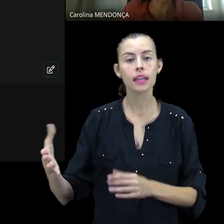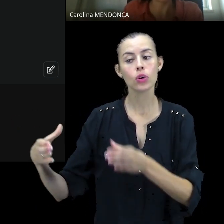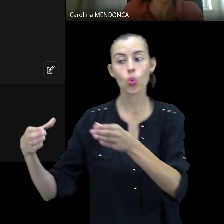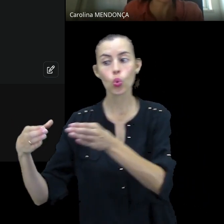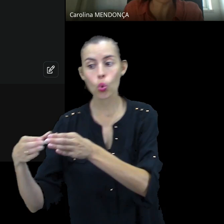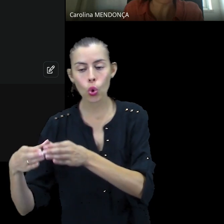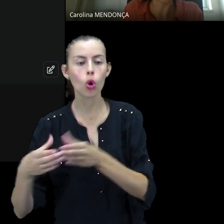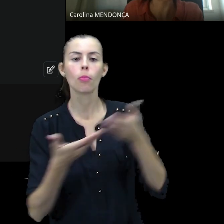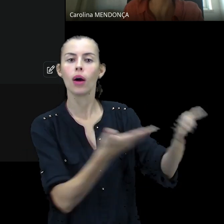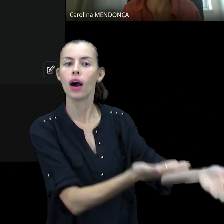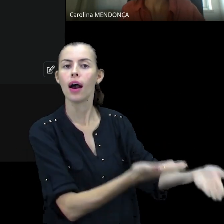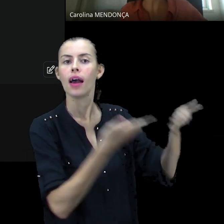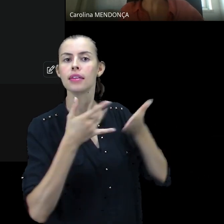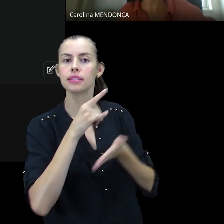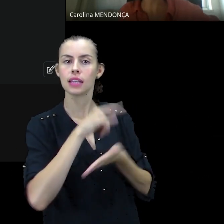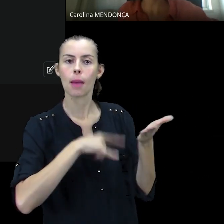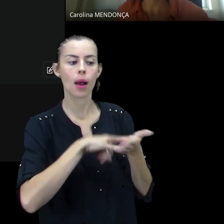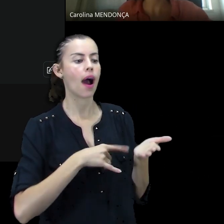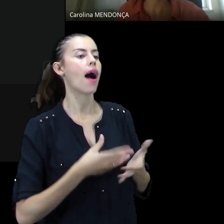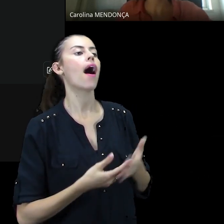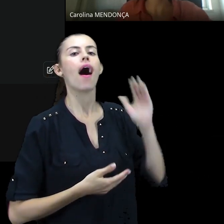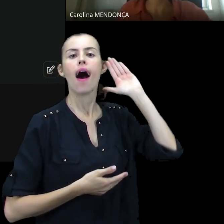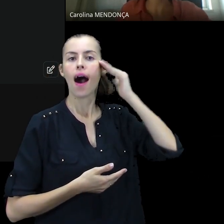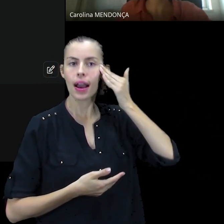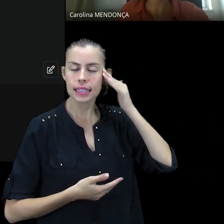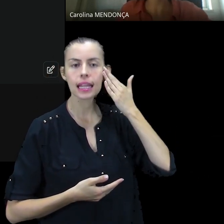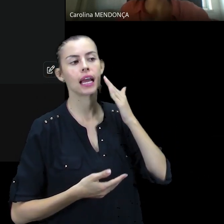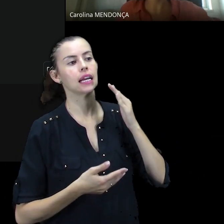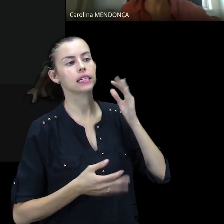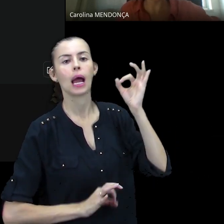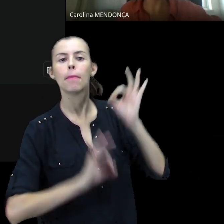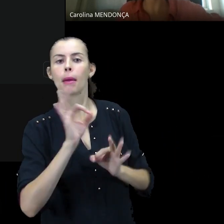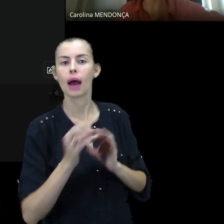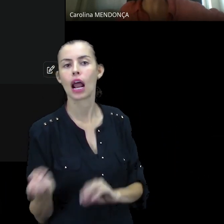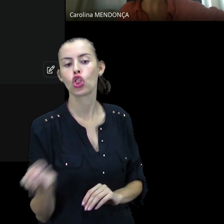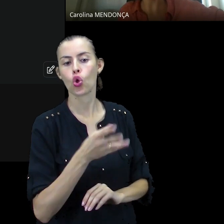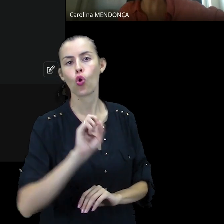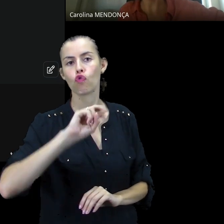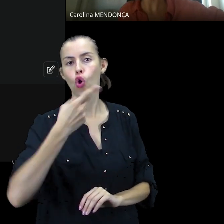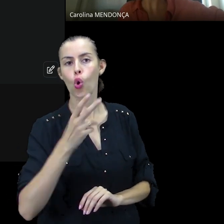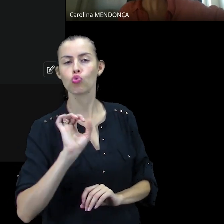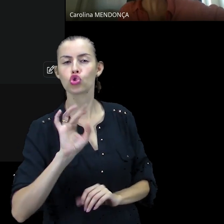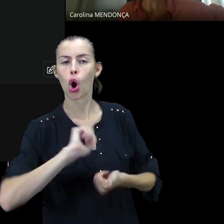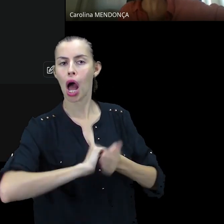também trabalhem com essas temáticas. Além disso, a gente tem feito um incentivo muito grande de transversalidade e de